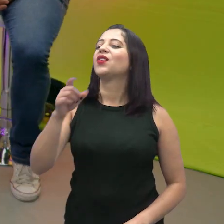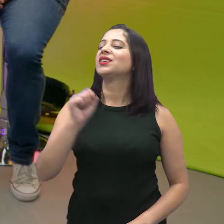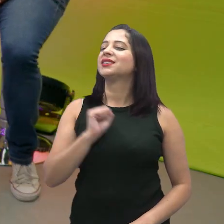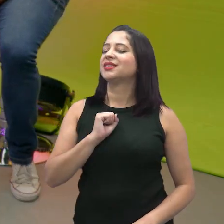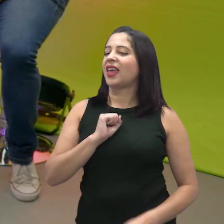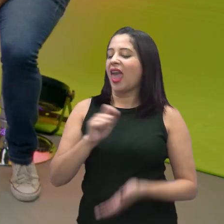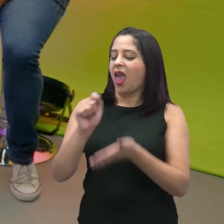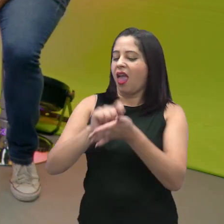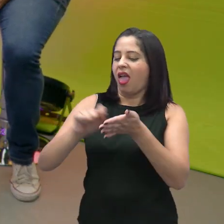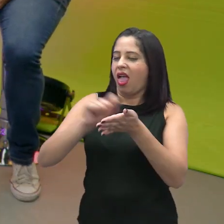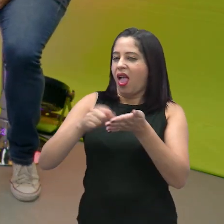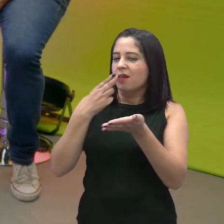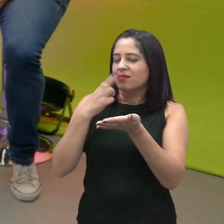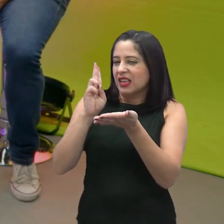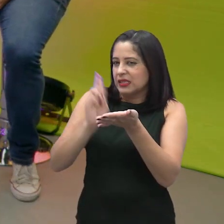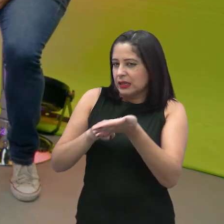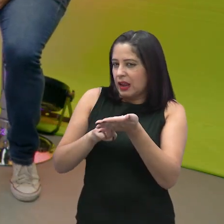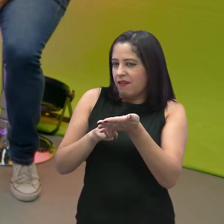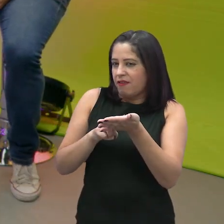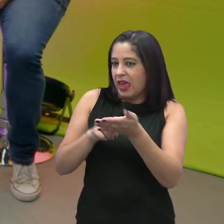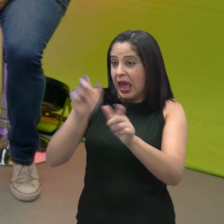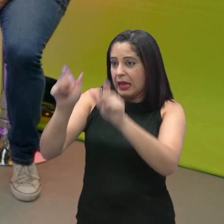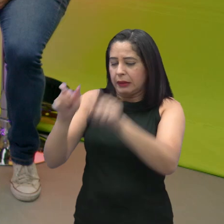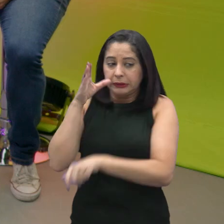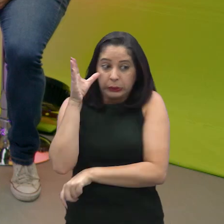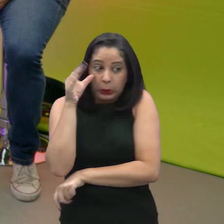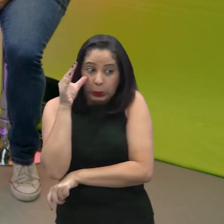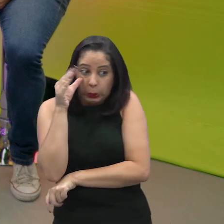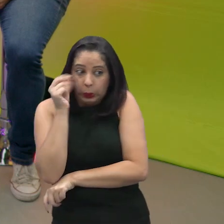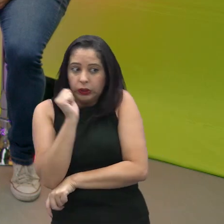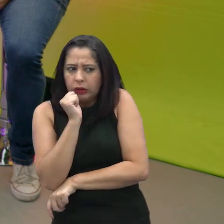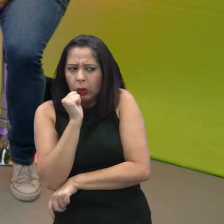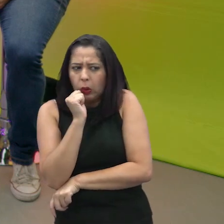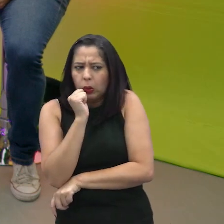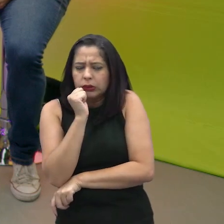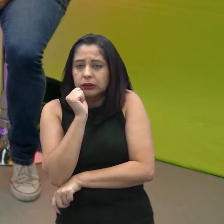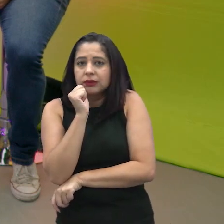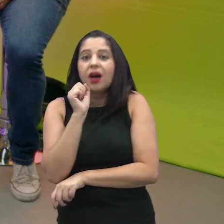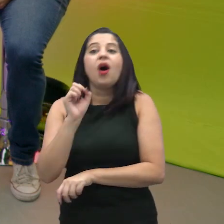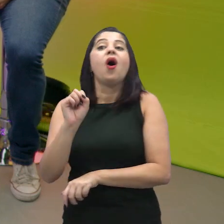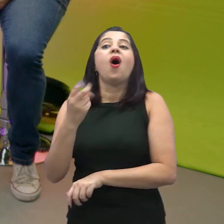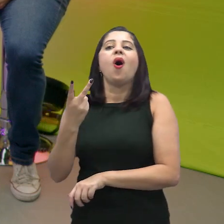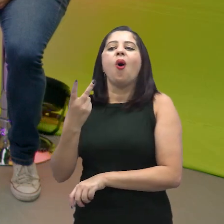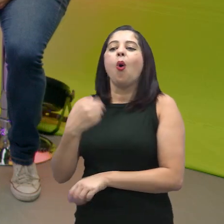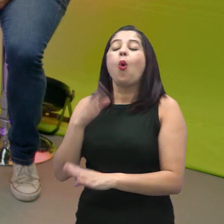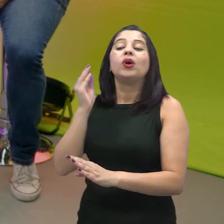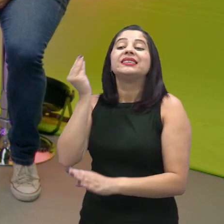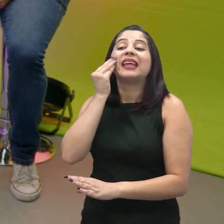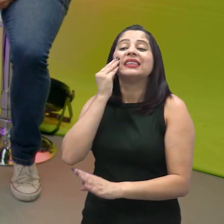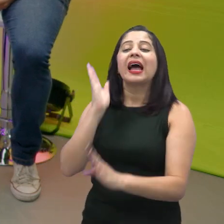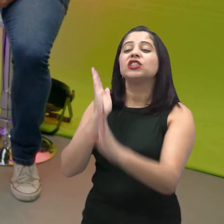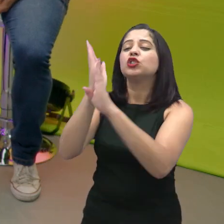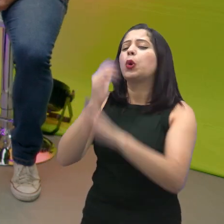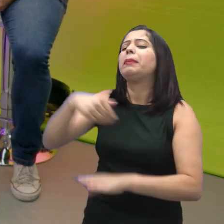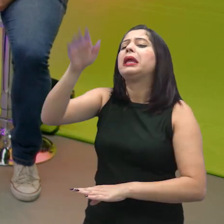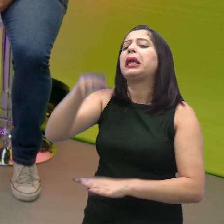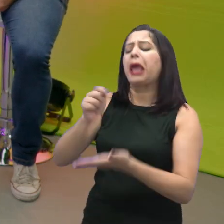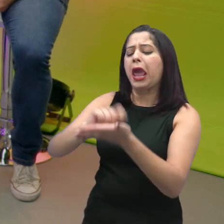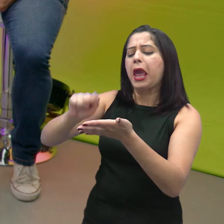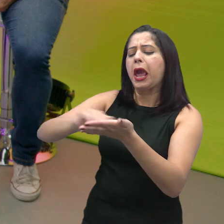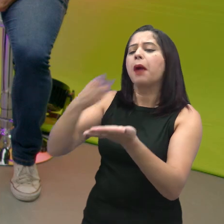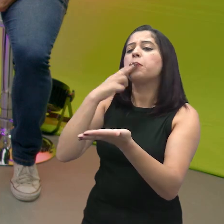que você se interessaria mais? Escrever as cartas anônimas e deixar todo mundo curioso com as verdades que você tá falando, ou tentar descobrir quem